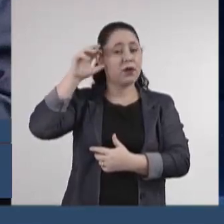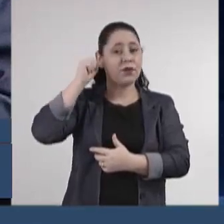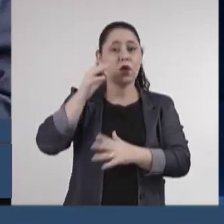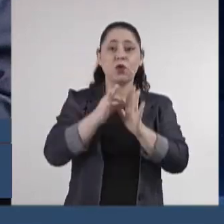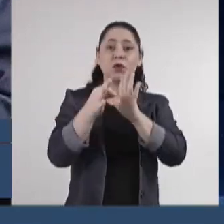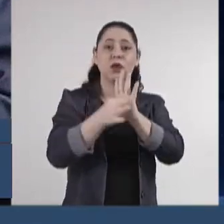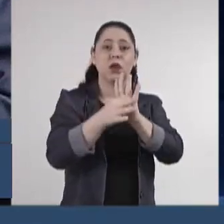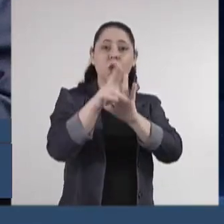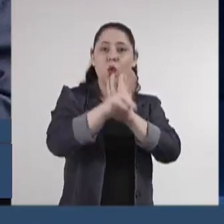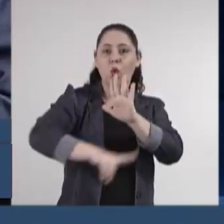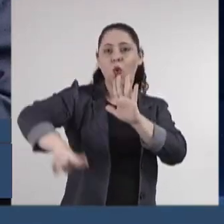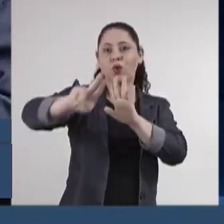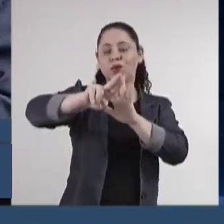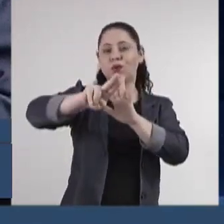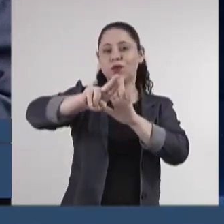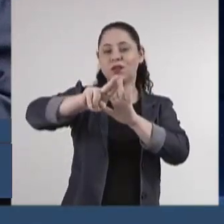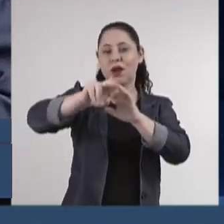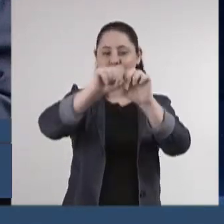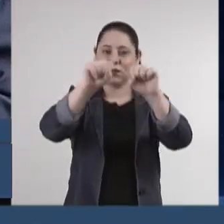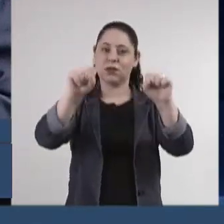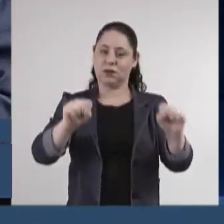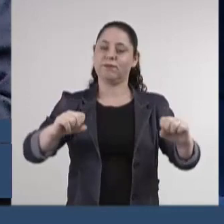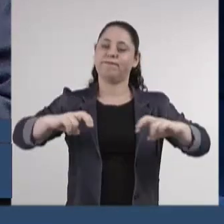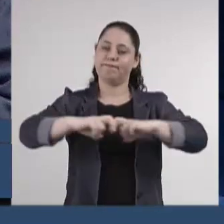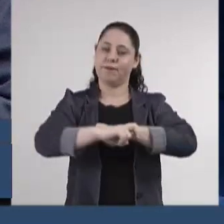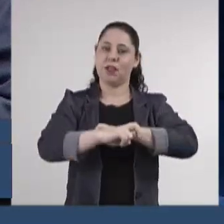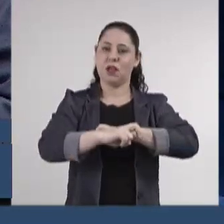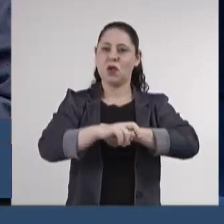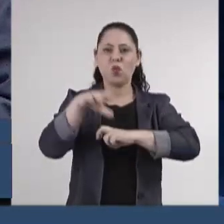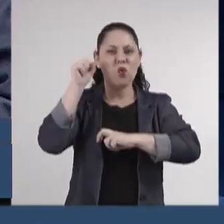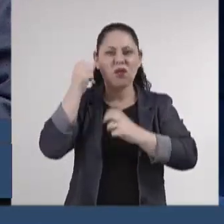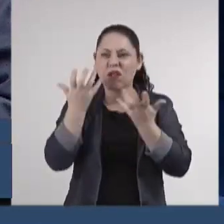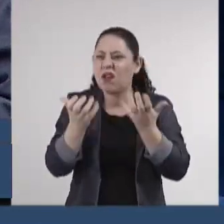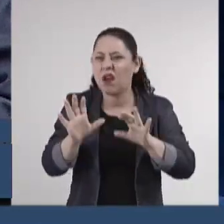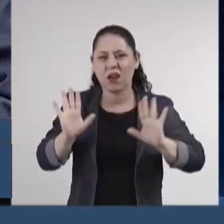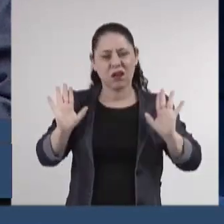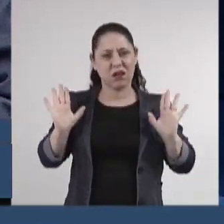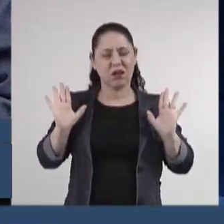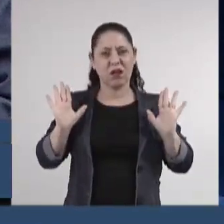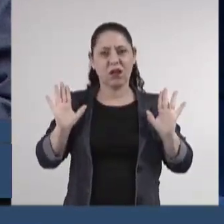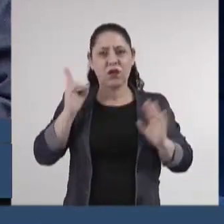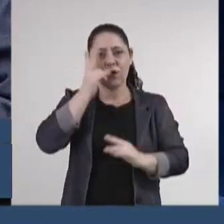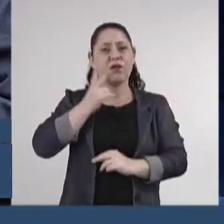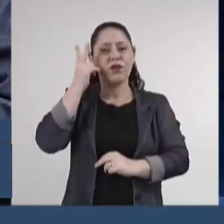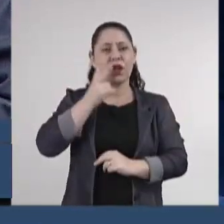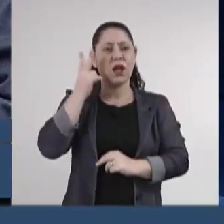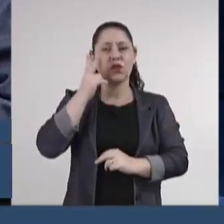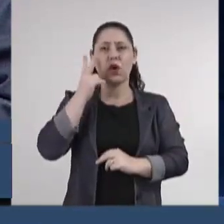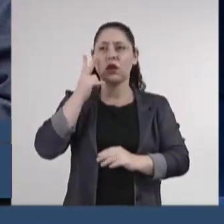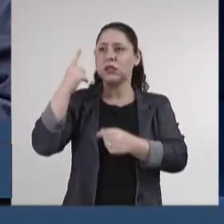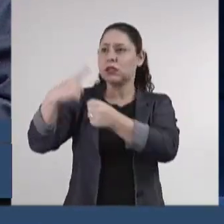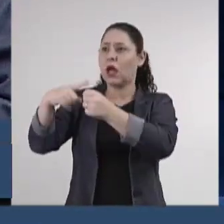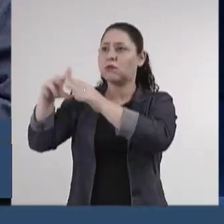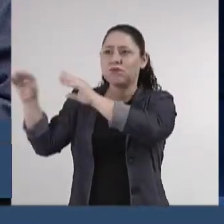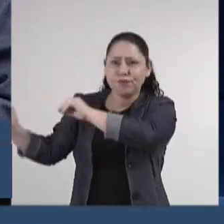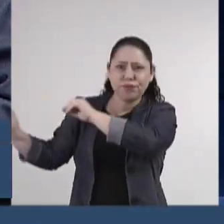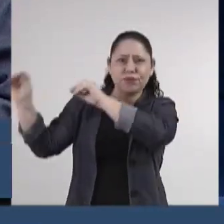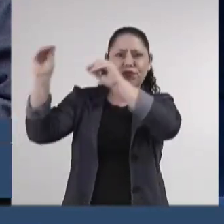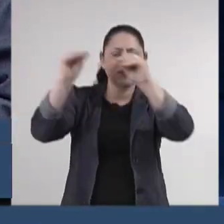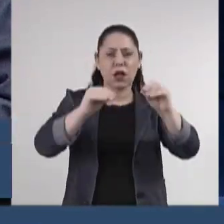para ouvir quem usa o sistema e não quer ouvir. E o vereador que veio de longe para poder